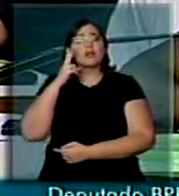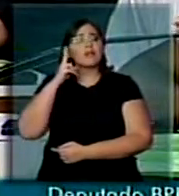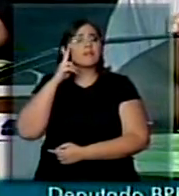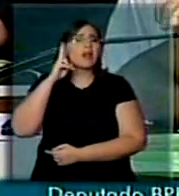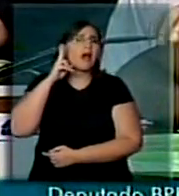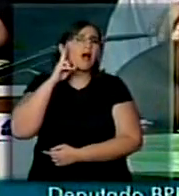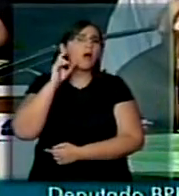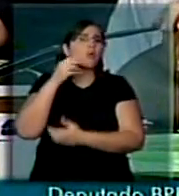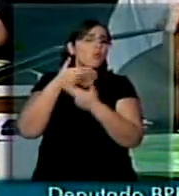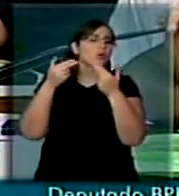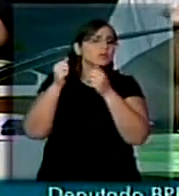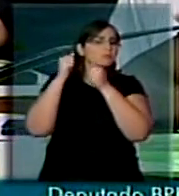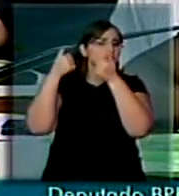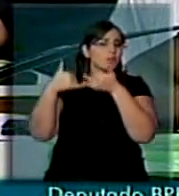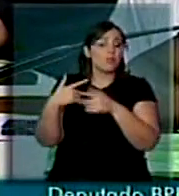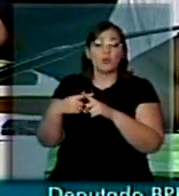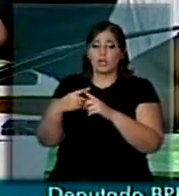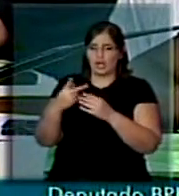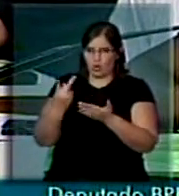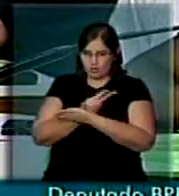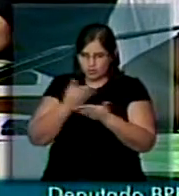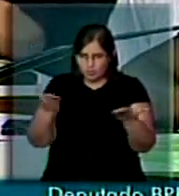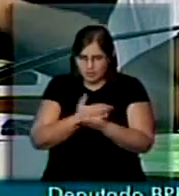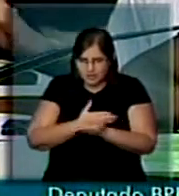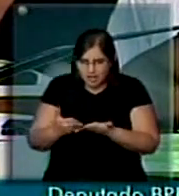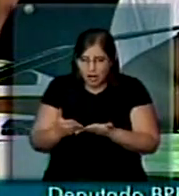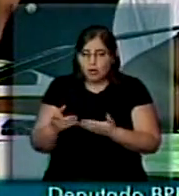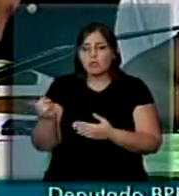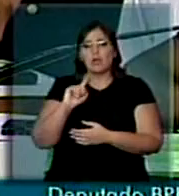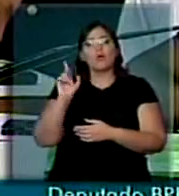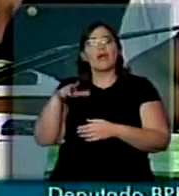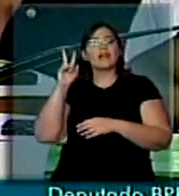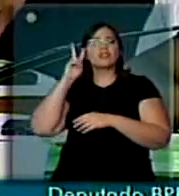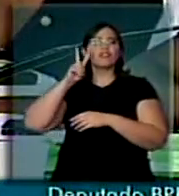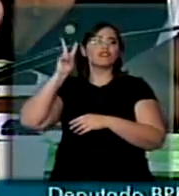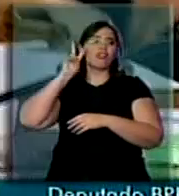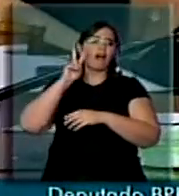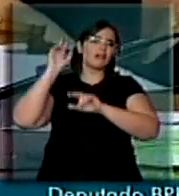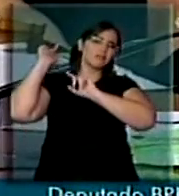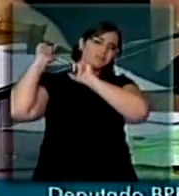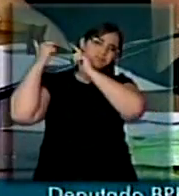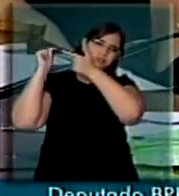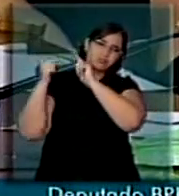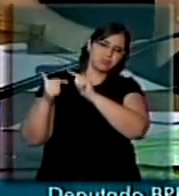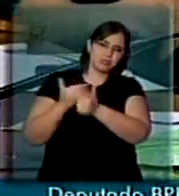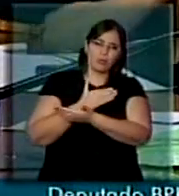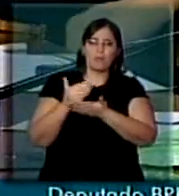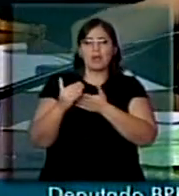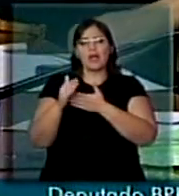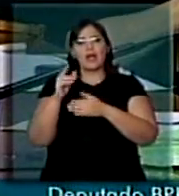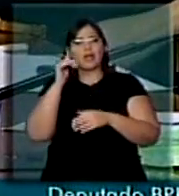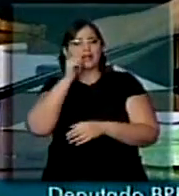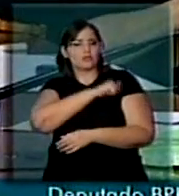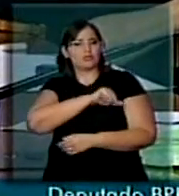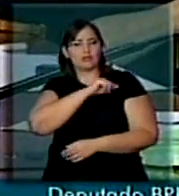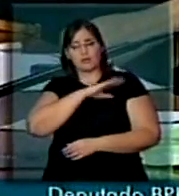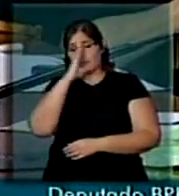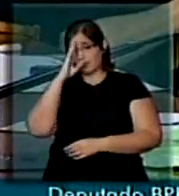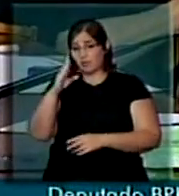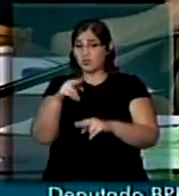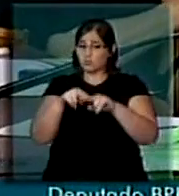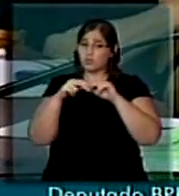históricozinho, porque essa situação ela não vem de hoje, esse é um debate histórico que acontece principalmente na cidade do Rio de Janeiro, talvez pelas